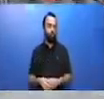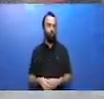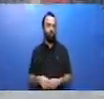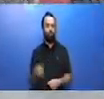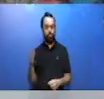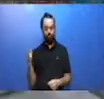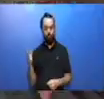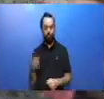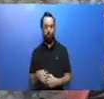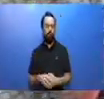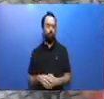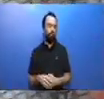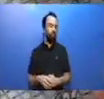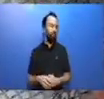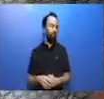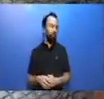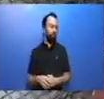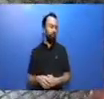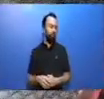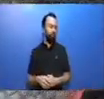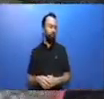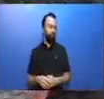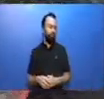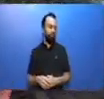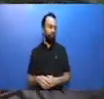Cristiano de Carvalho.